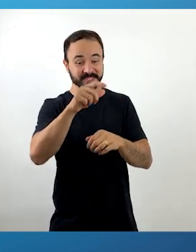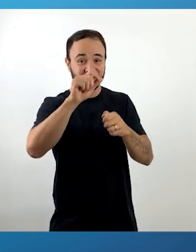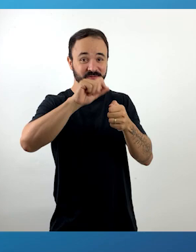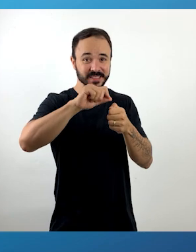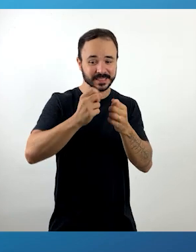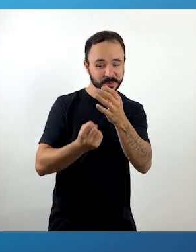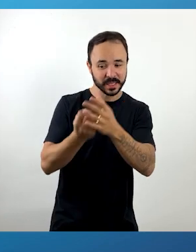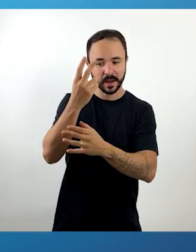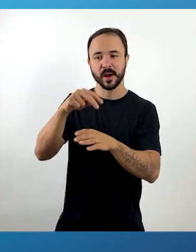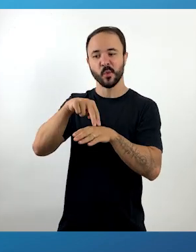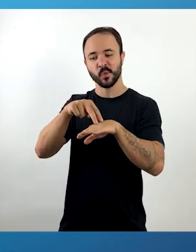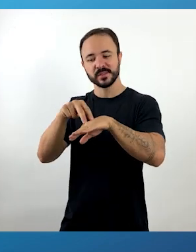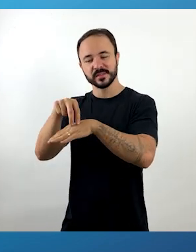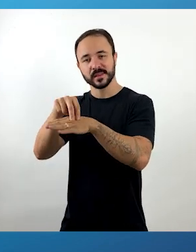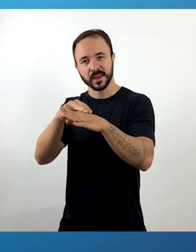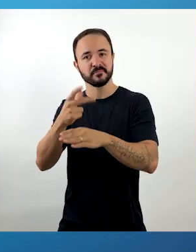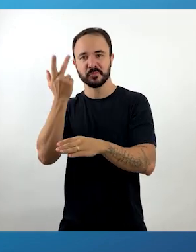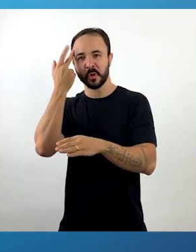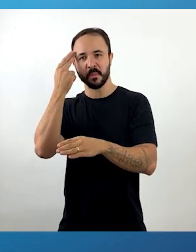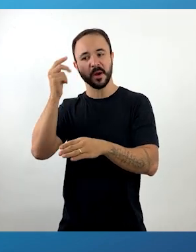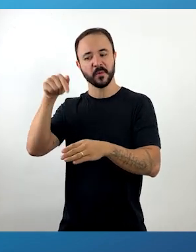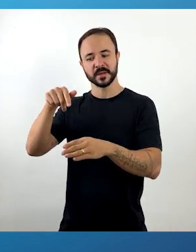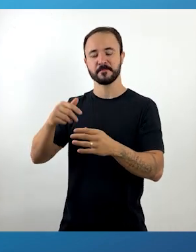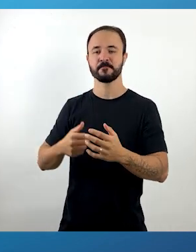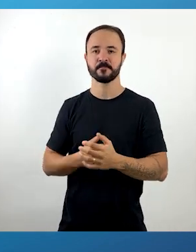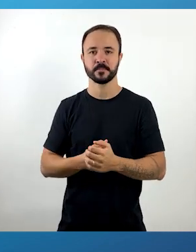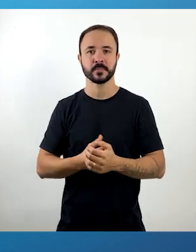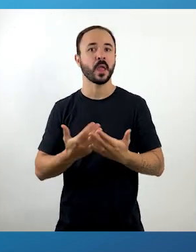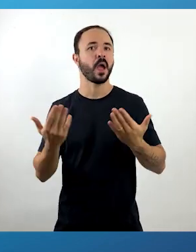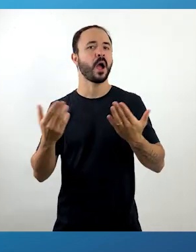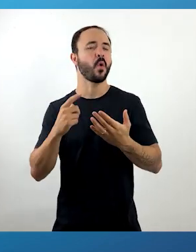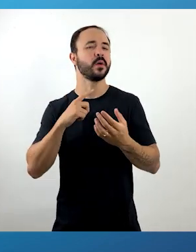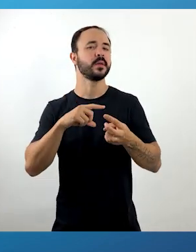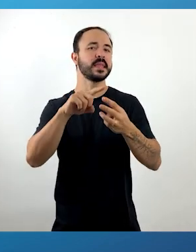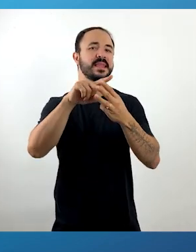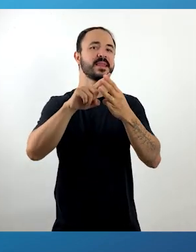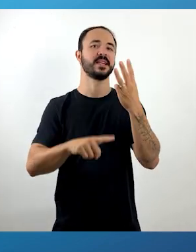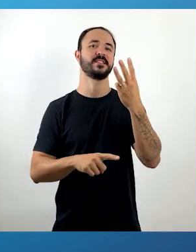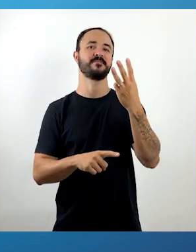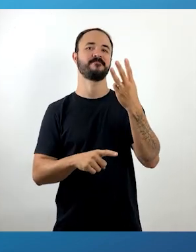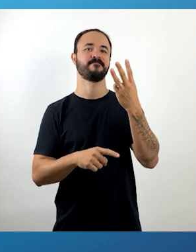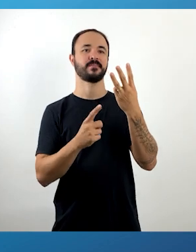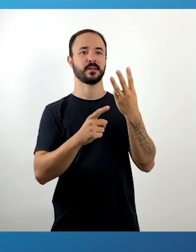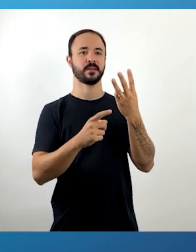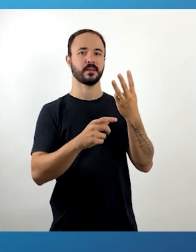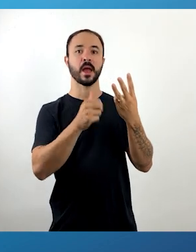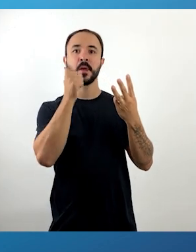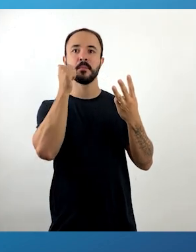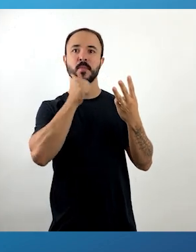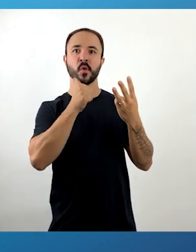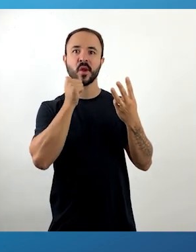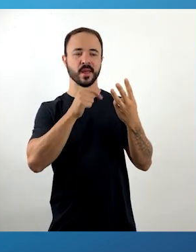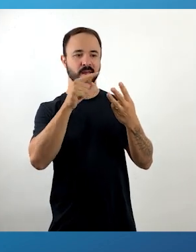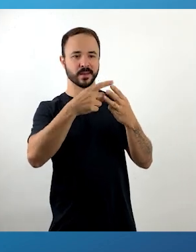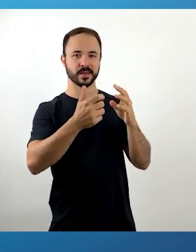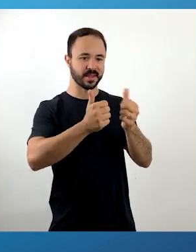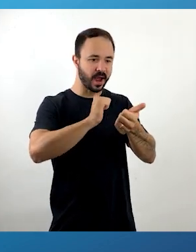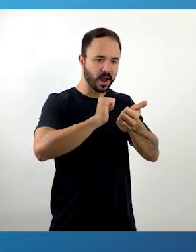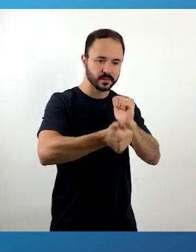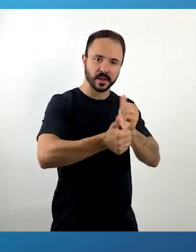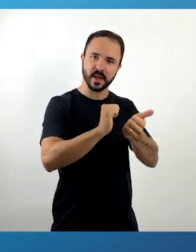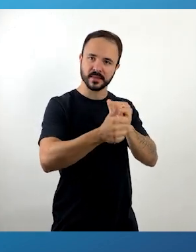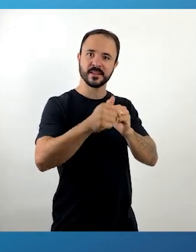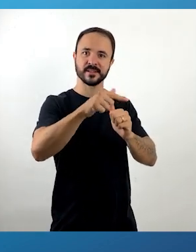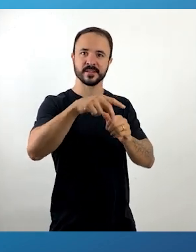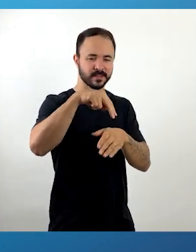eu trago para vocês aqui três referências de atletas né femininas